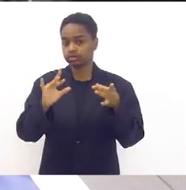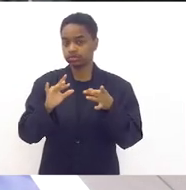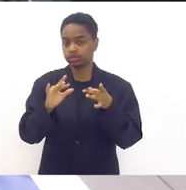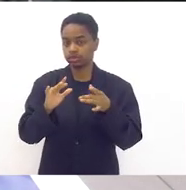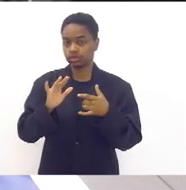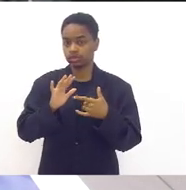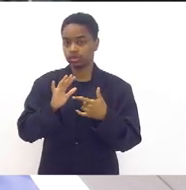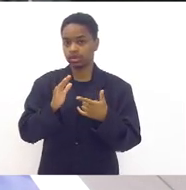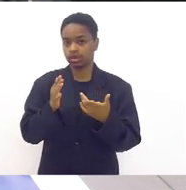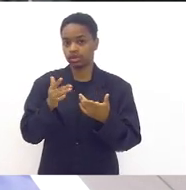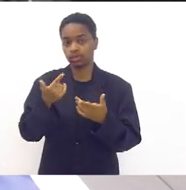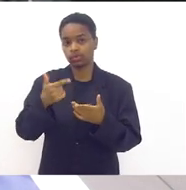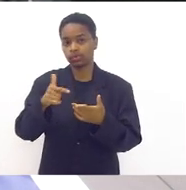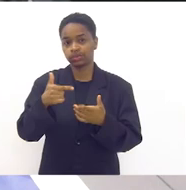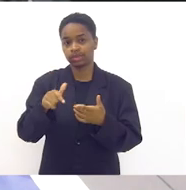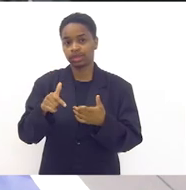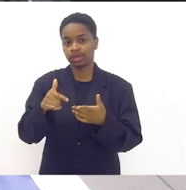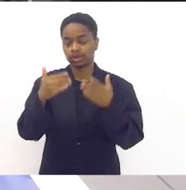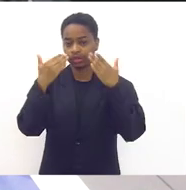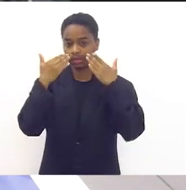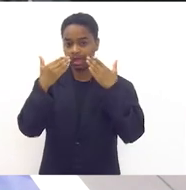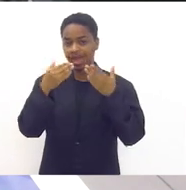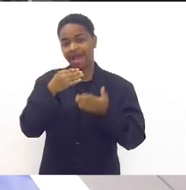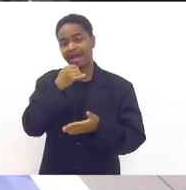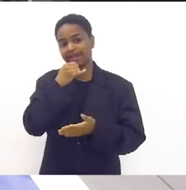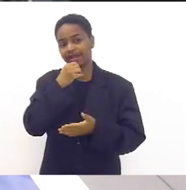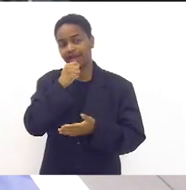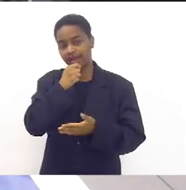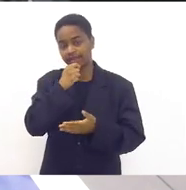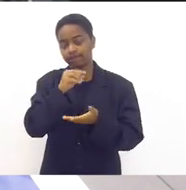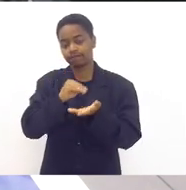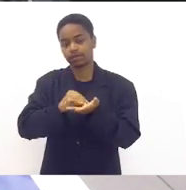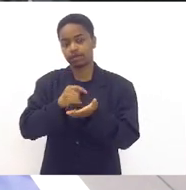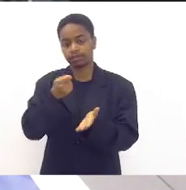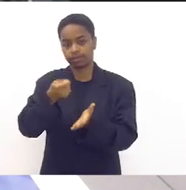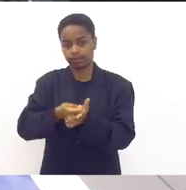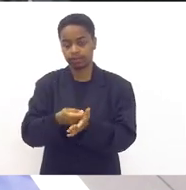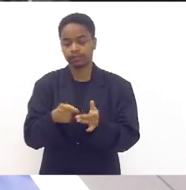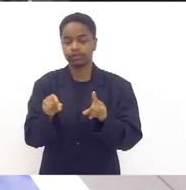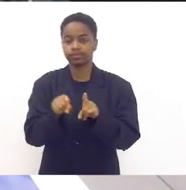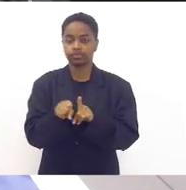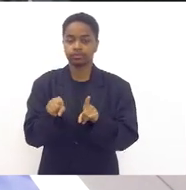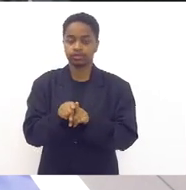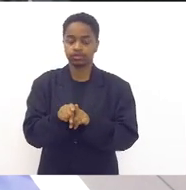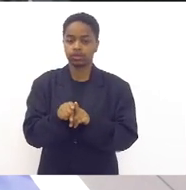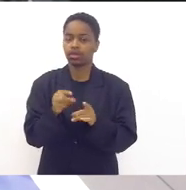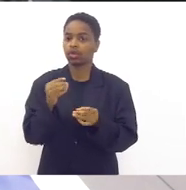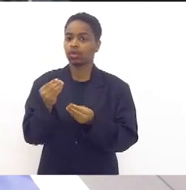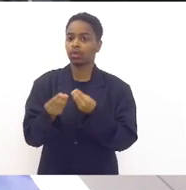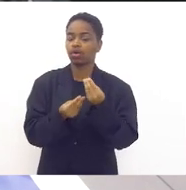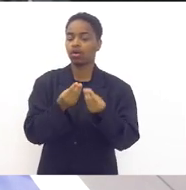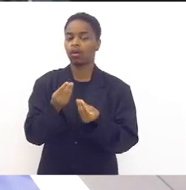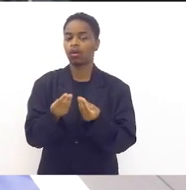empenhada, que não esteja em restos a pagar processados, e também qual é